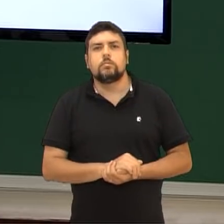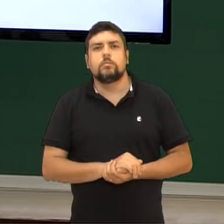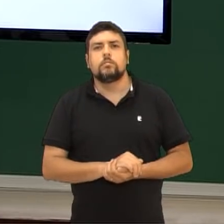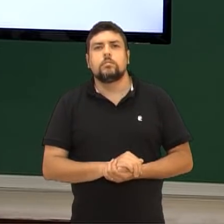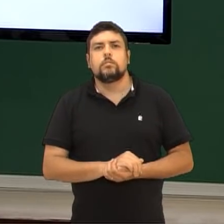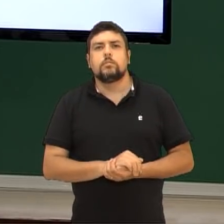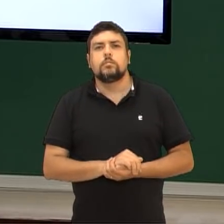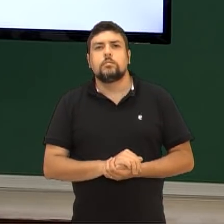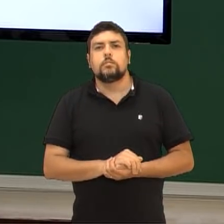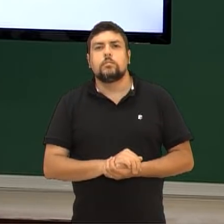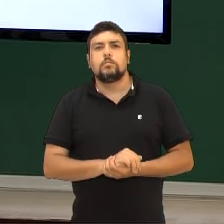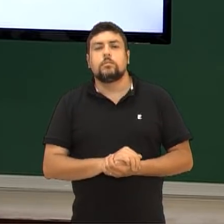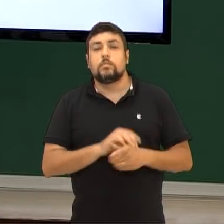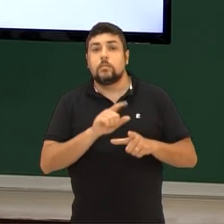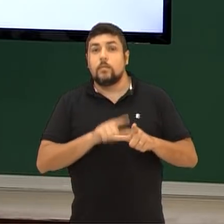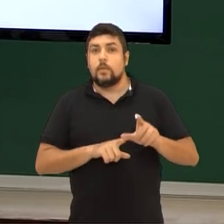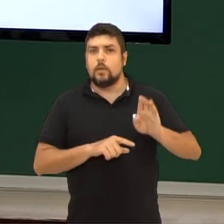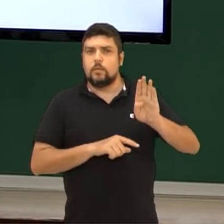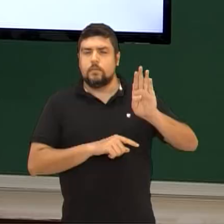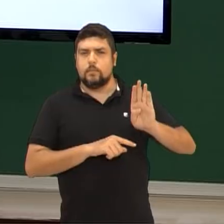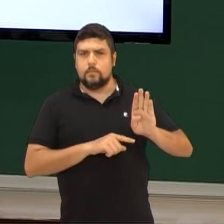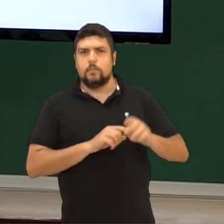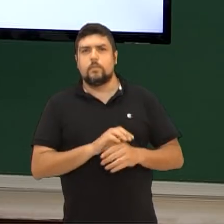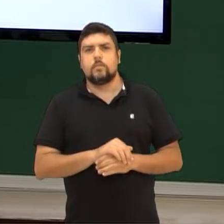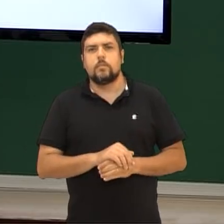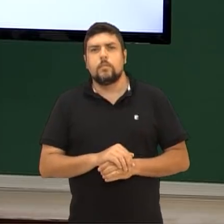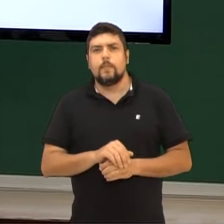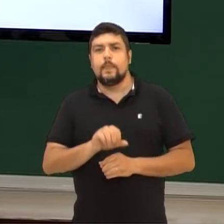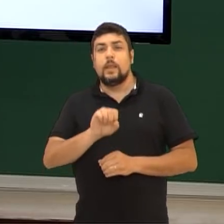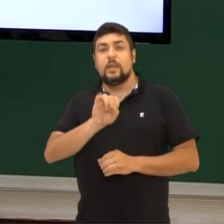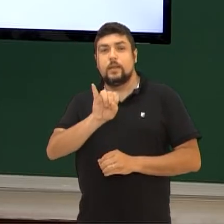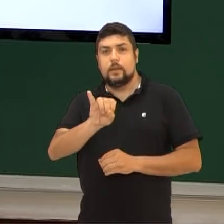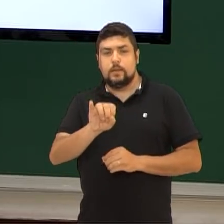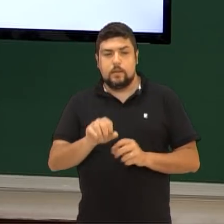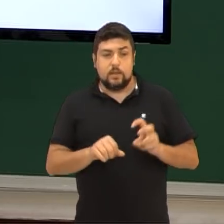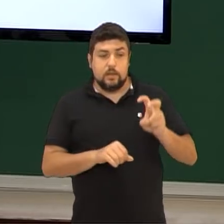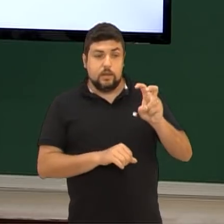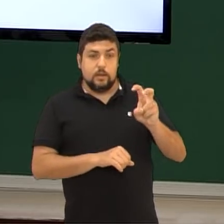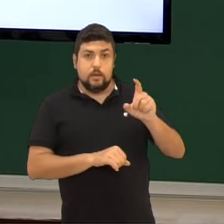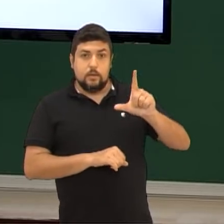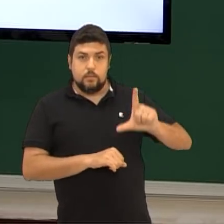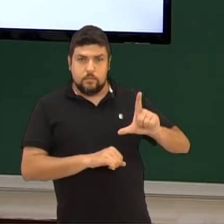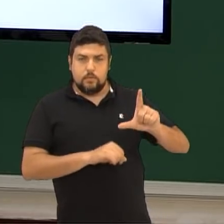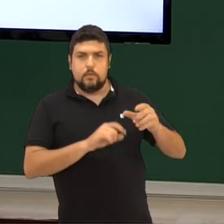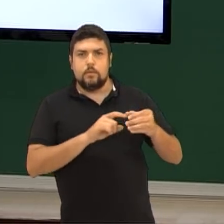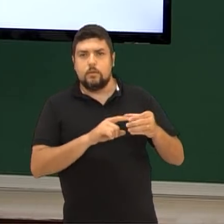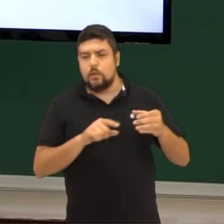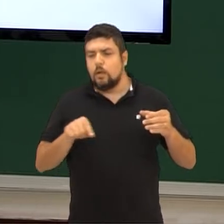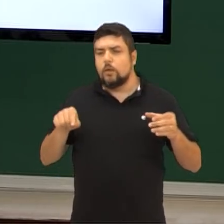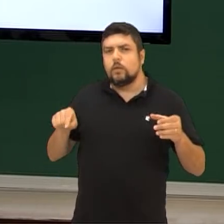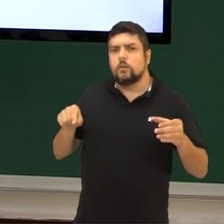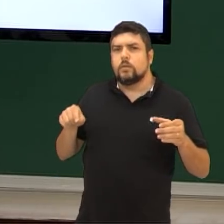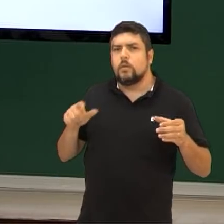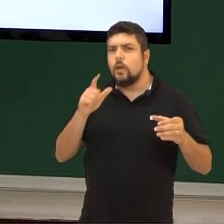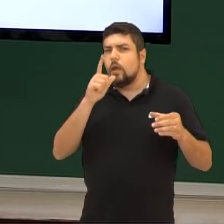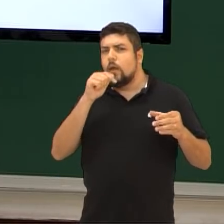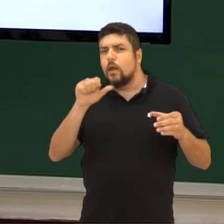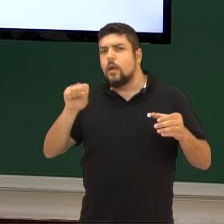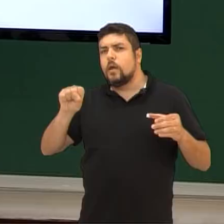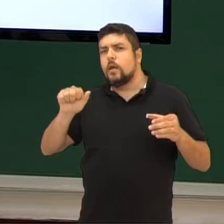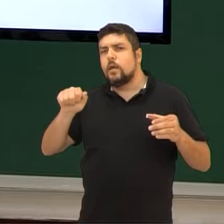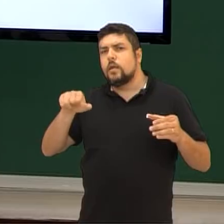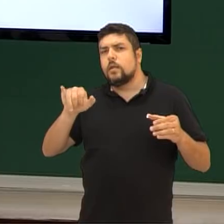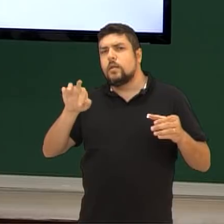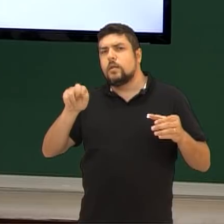Já a letra B, se Helena usar 5 litros de água, qual a quantidade de água